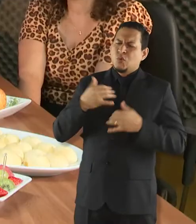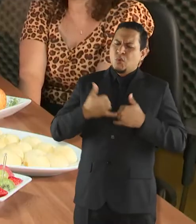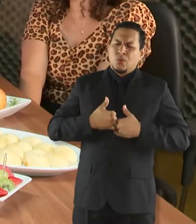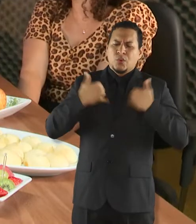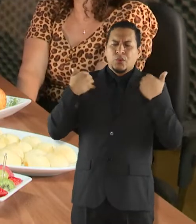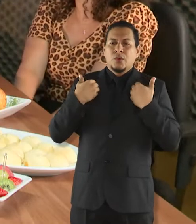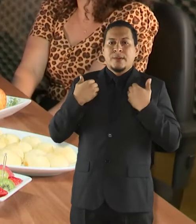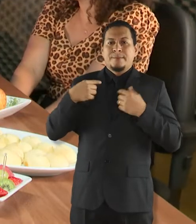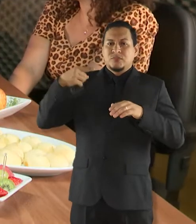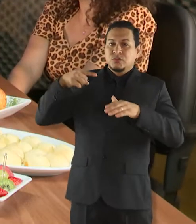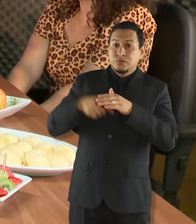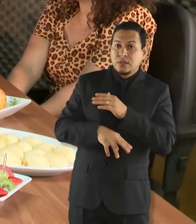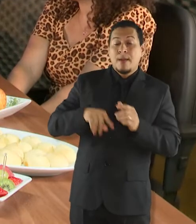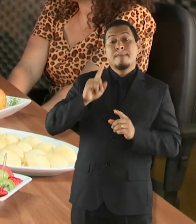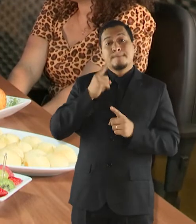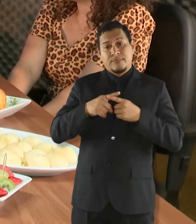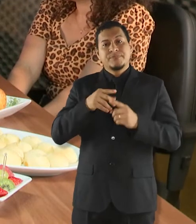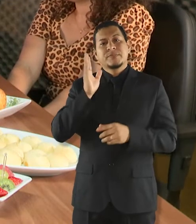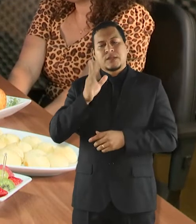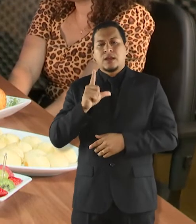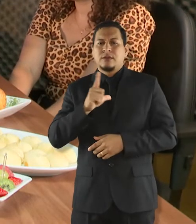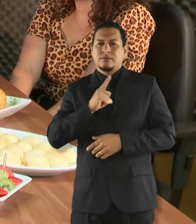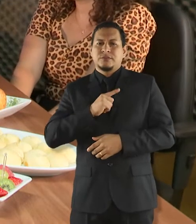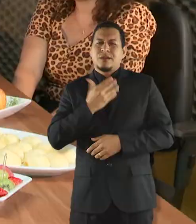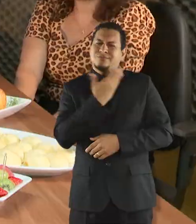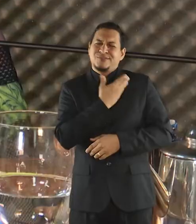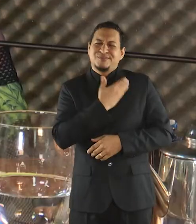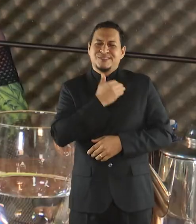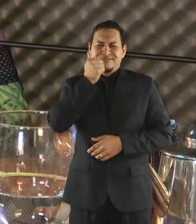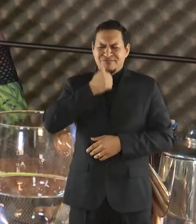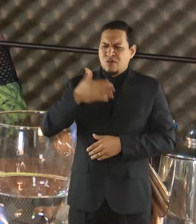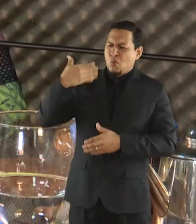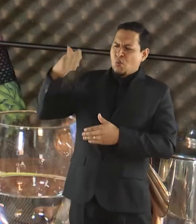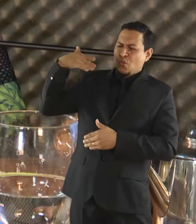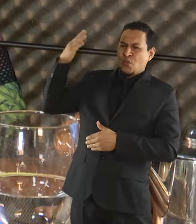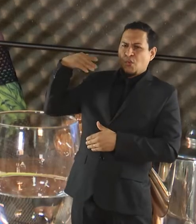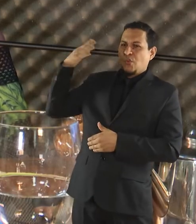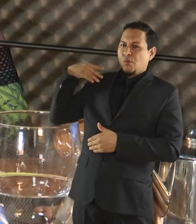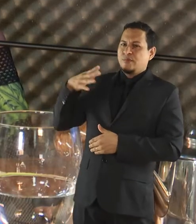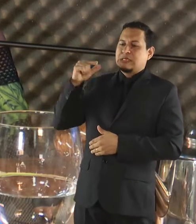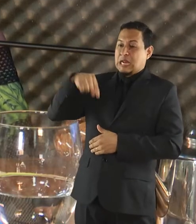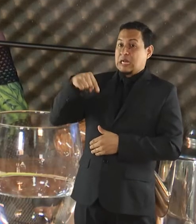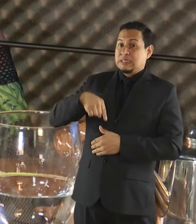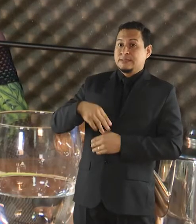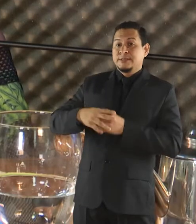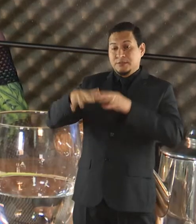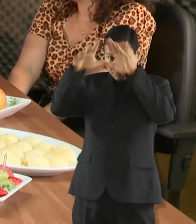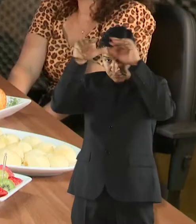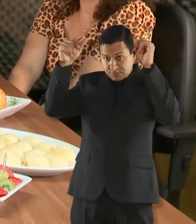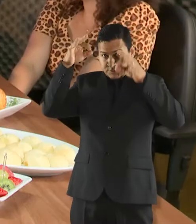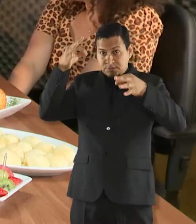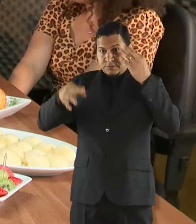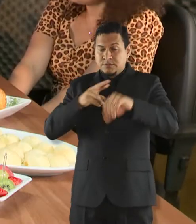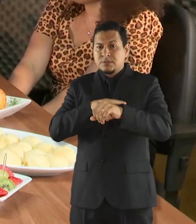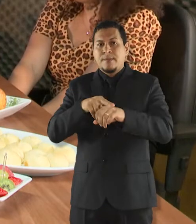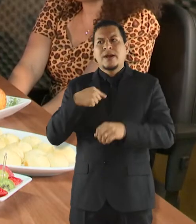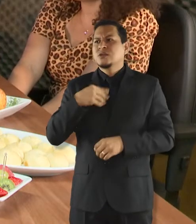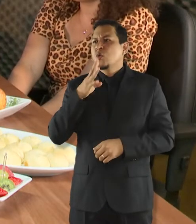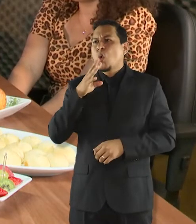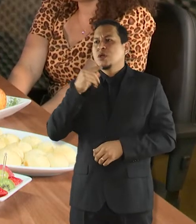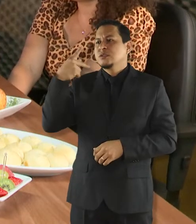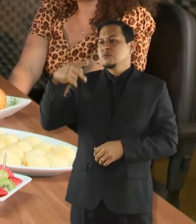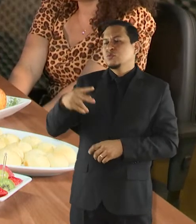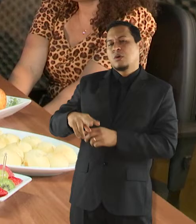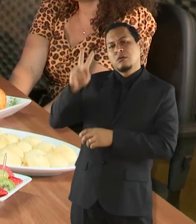assim imenso, né? Porque a gente já tem uma amizade, né? Temos. A gente já tem contato aqui há bastante tempo aqui no tribunal, mas eu não conhecia a